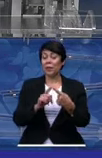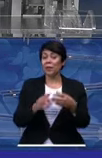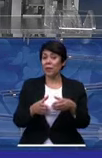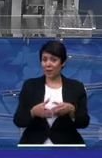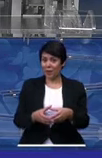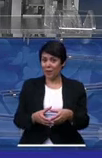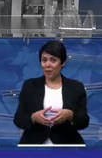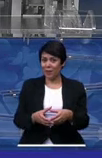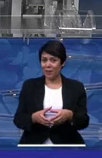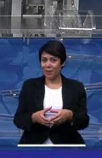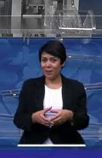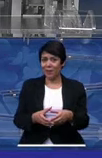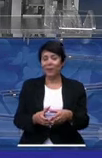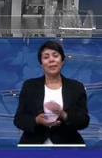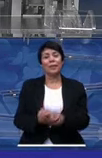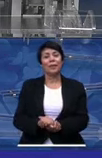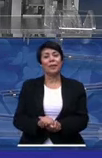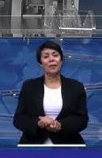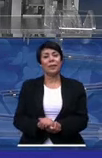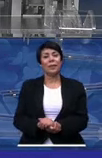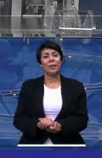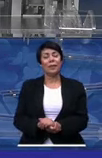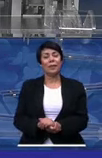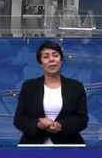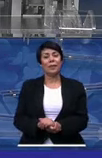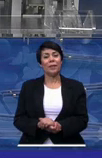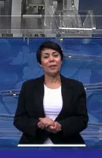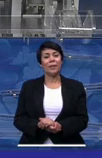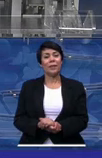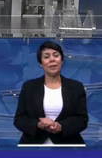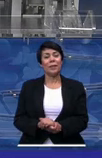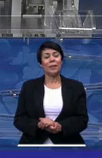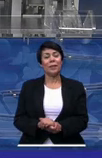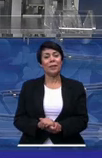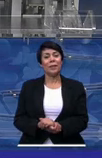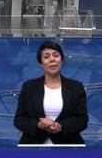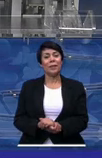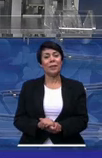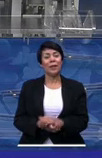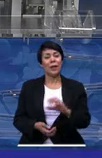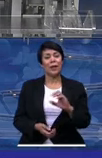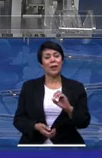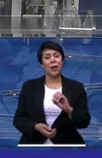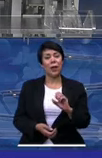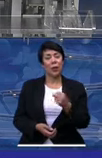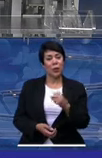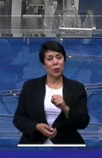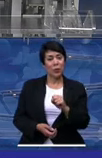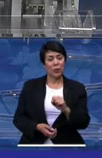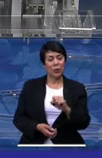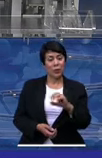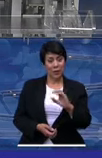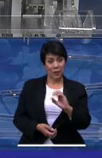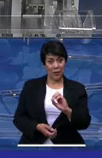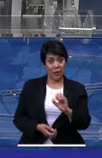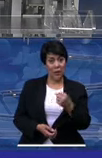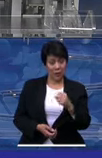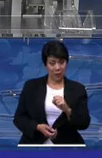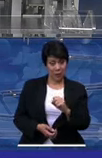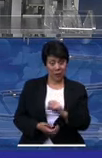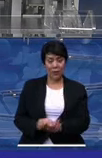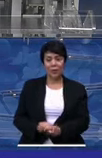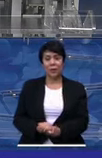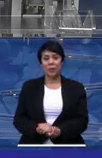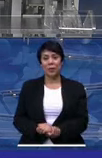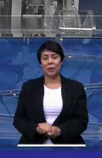Já começou e o primeiro número está na tela. Bola cinza, número 08. Cinza,